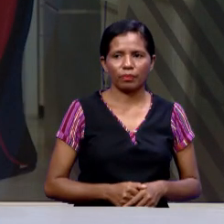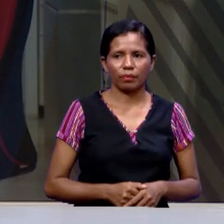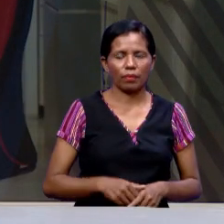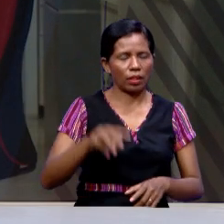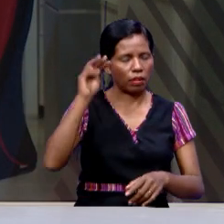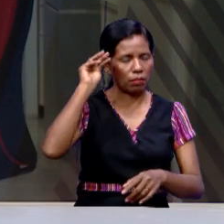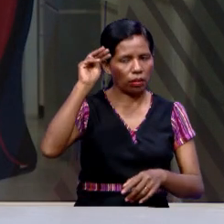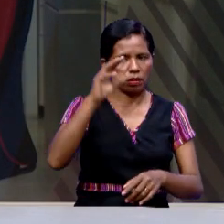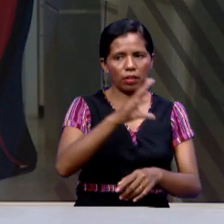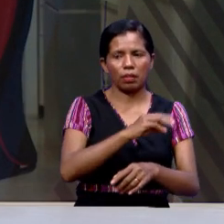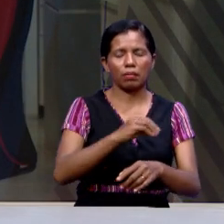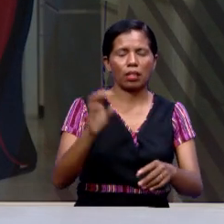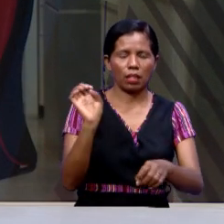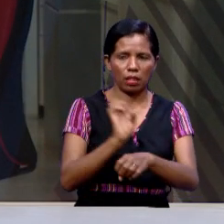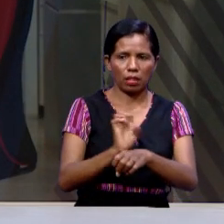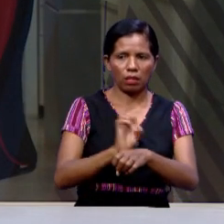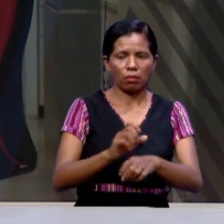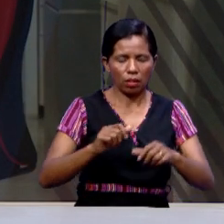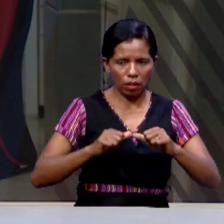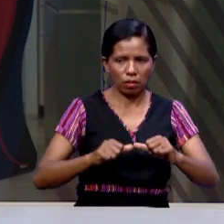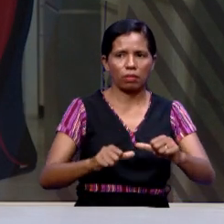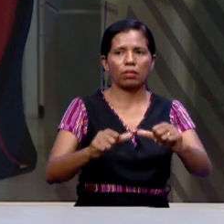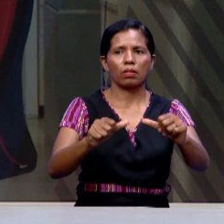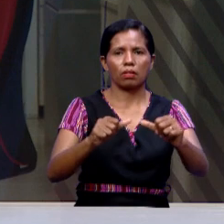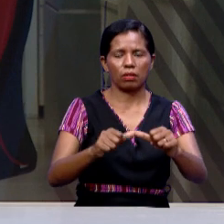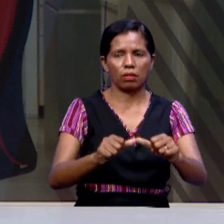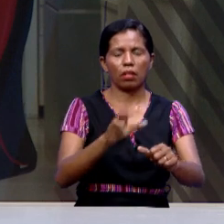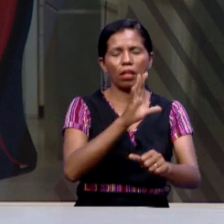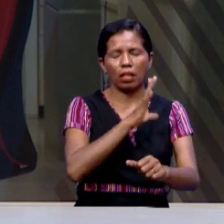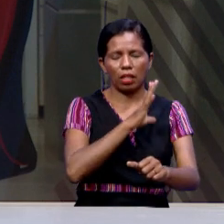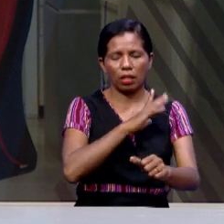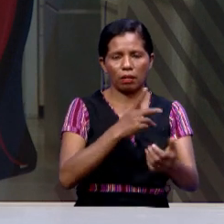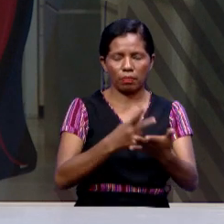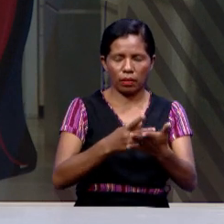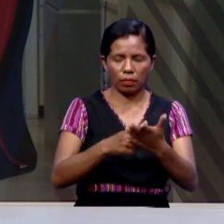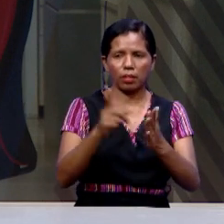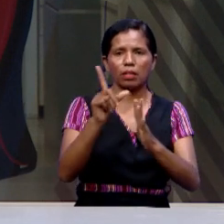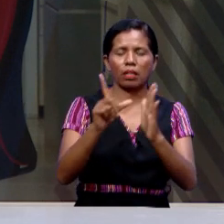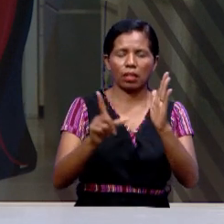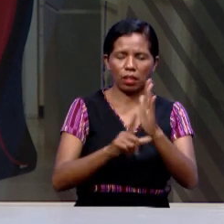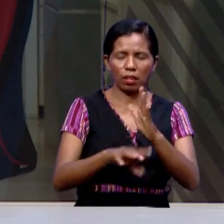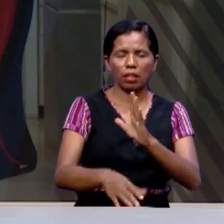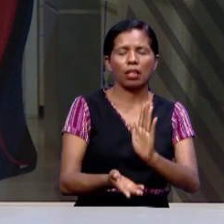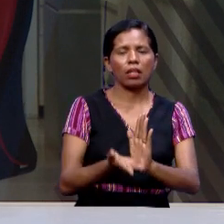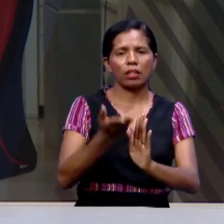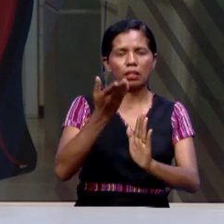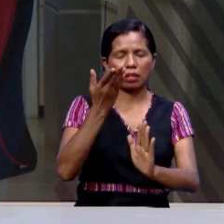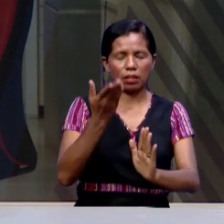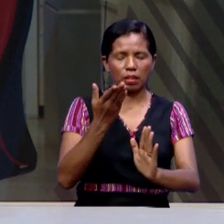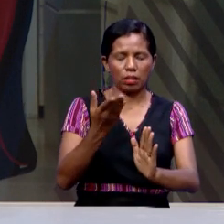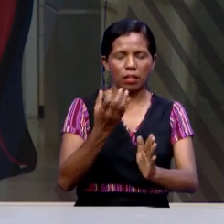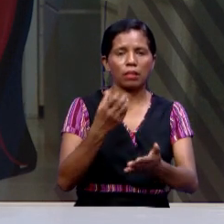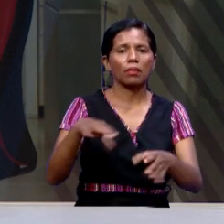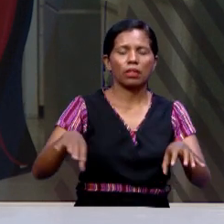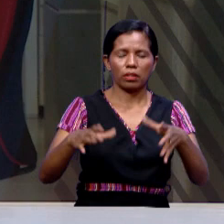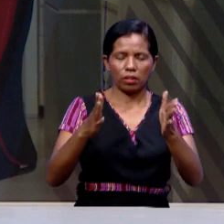Ministério Coordenador do Assunto Econômico continua budu proposta lei NB atuhasai salário mínimo ba trabalhador